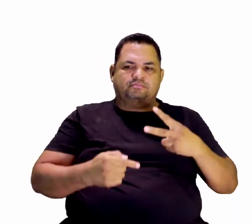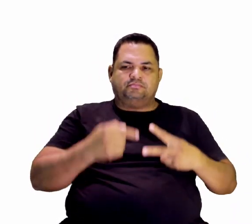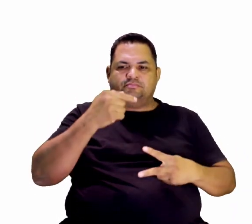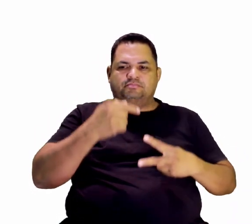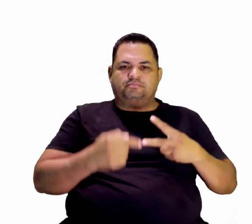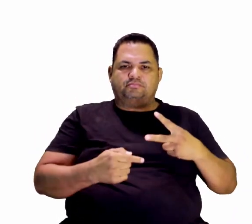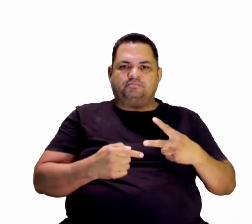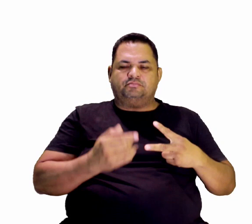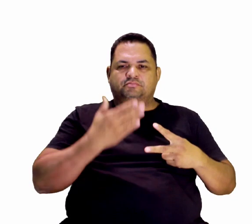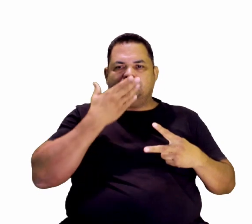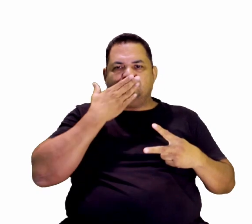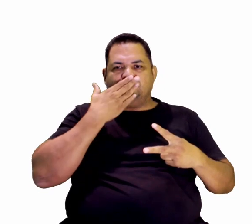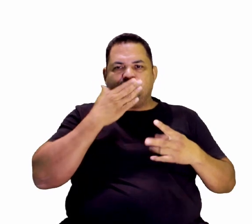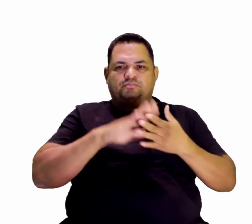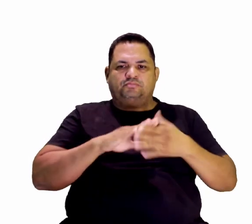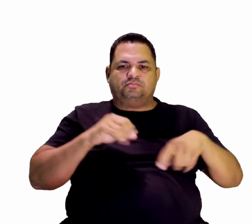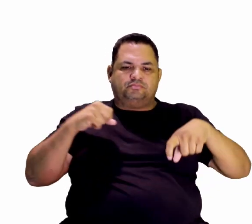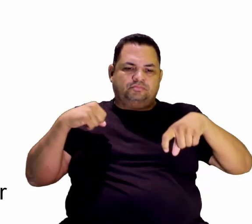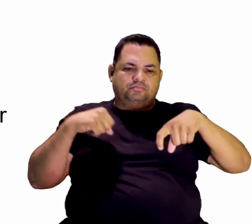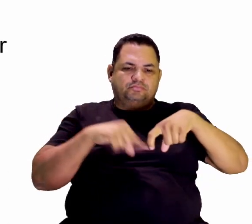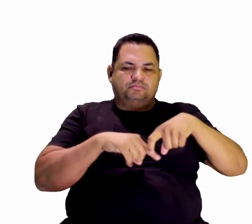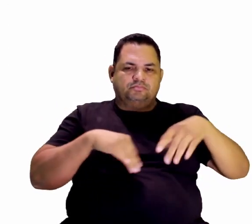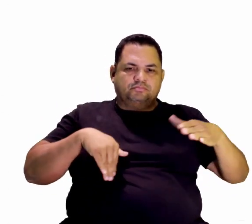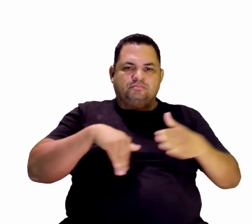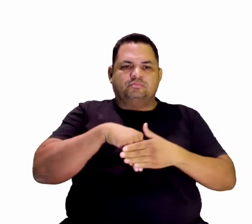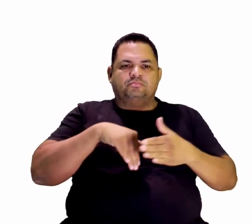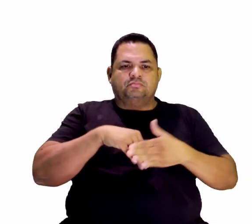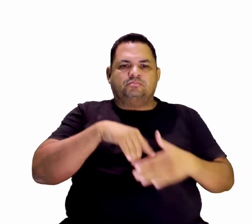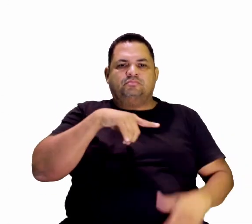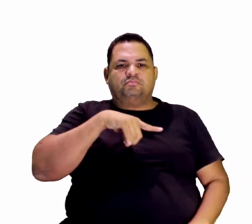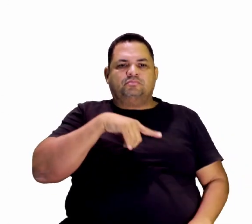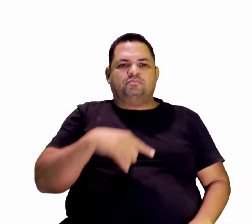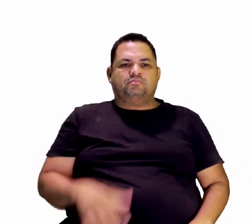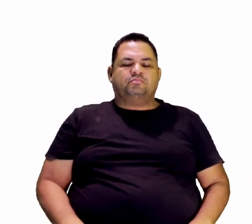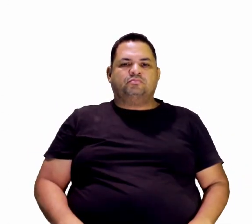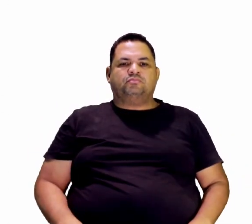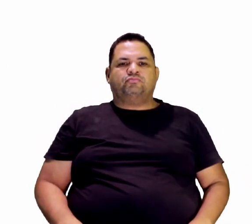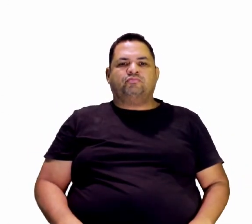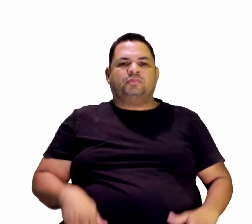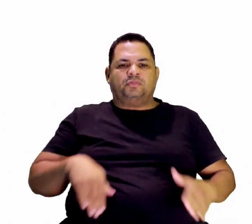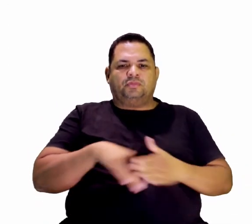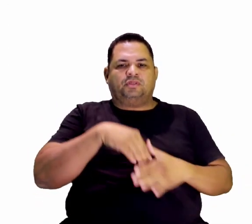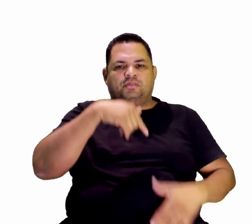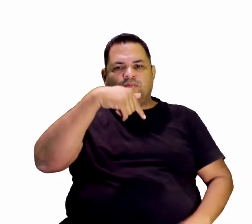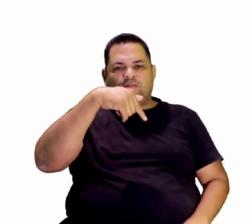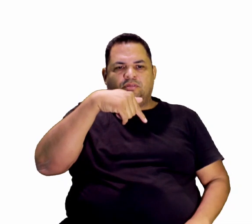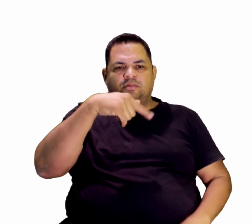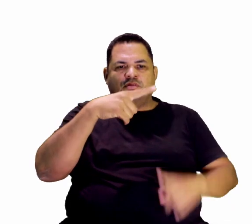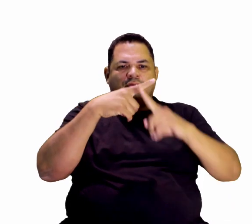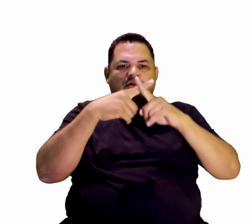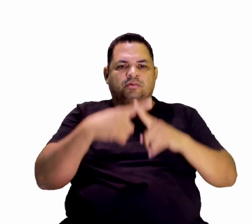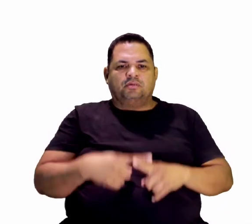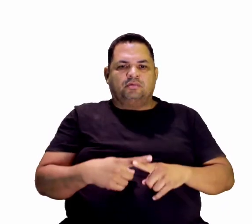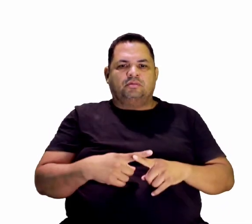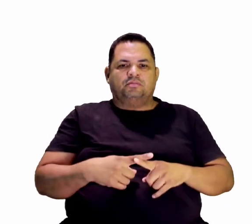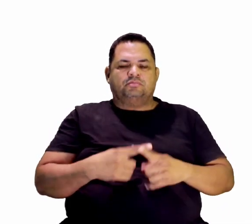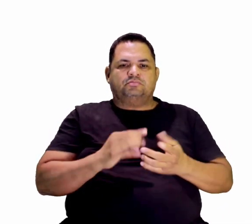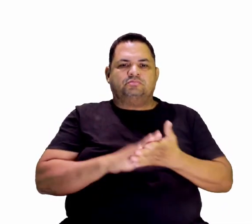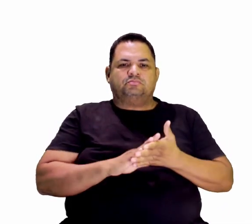Um outro ponto, a equipe que tem a posse de bola tem 10 segundos